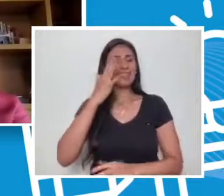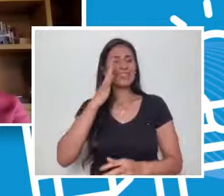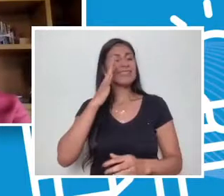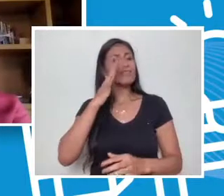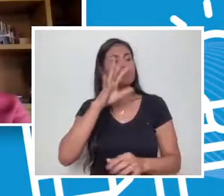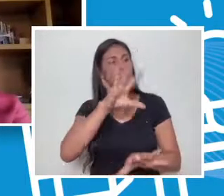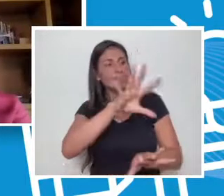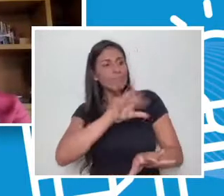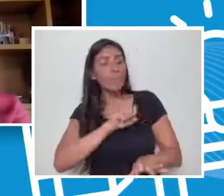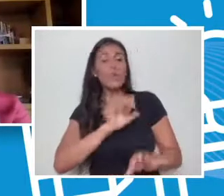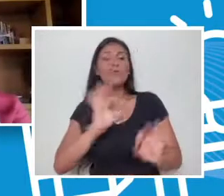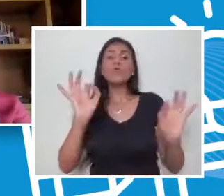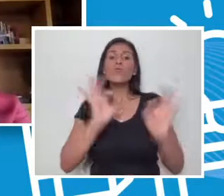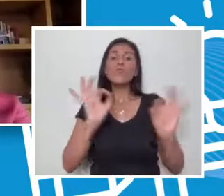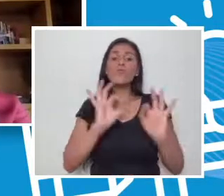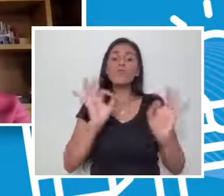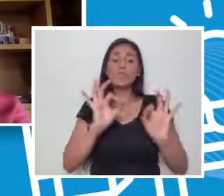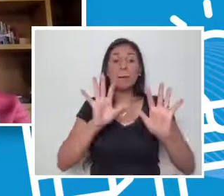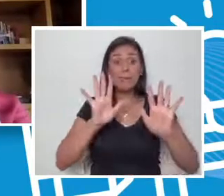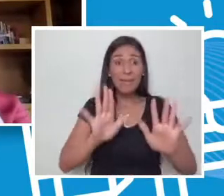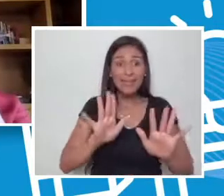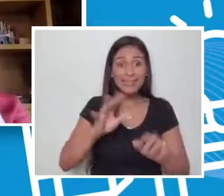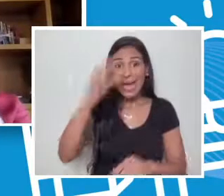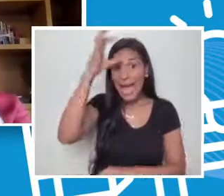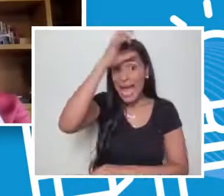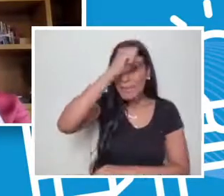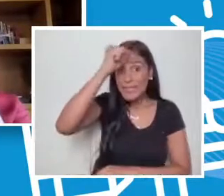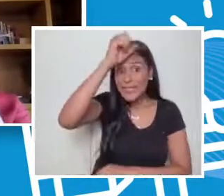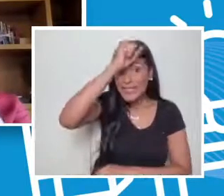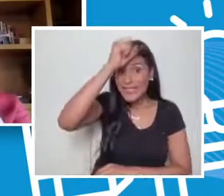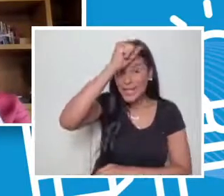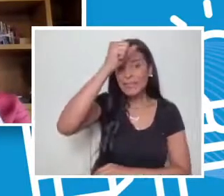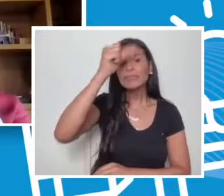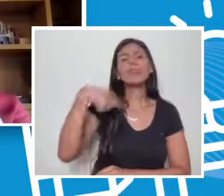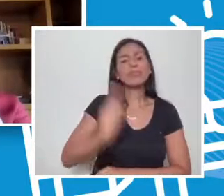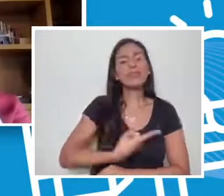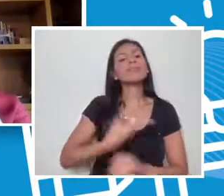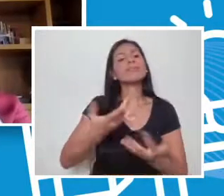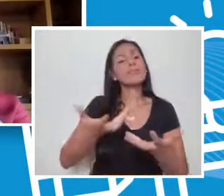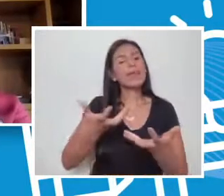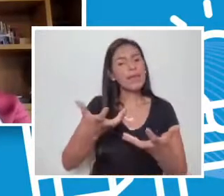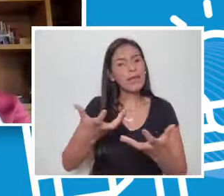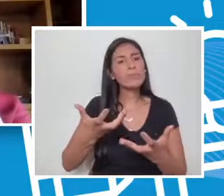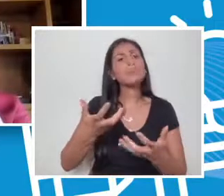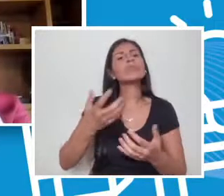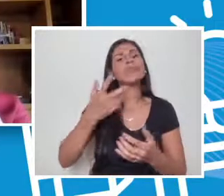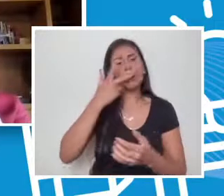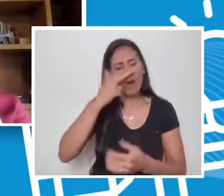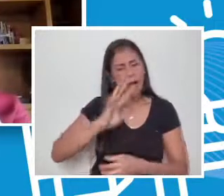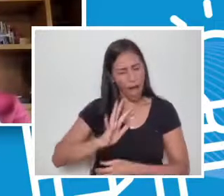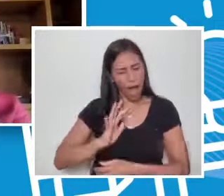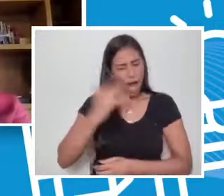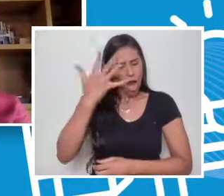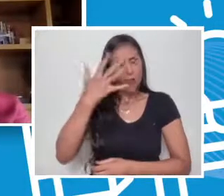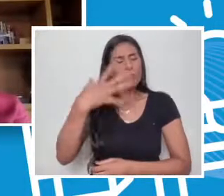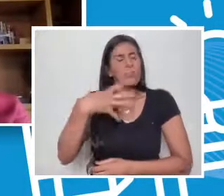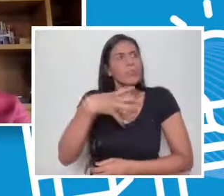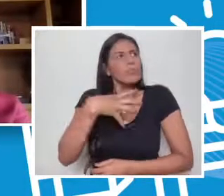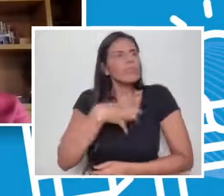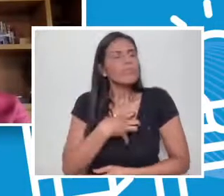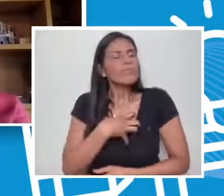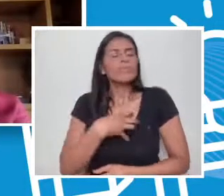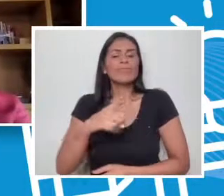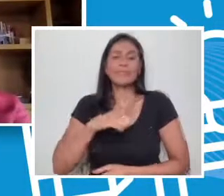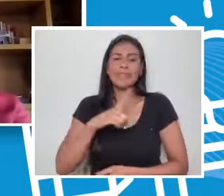que a gente quer que aconteça. Então, isso significa que isso nos toca, nos acontece